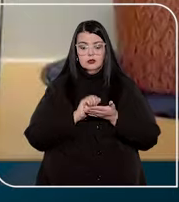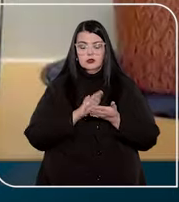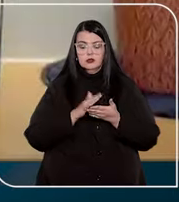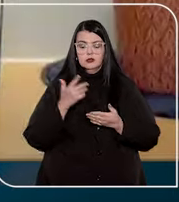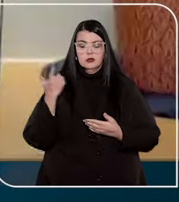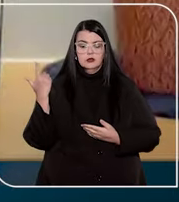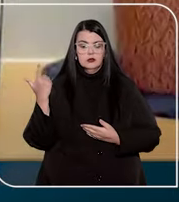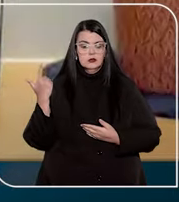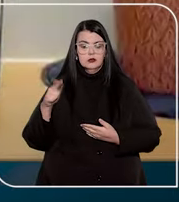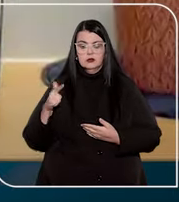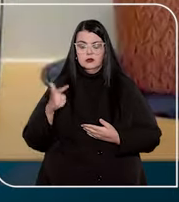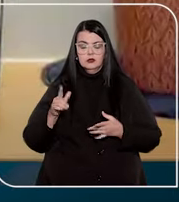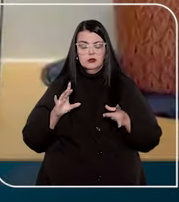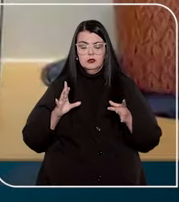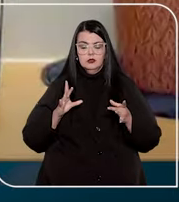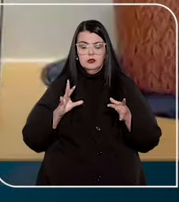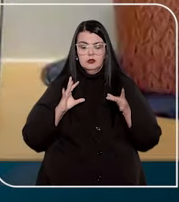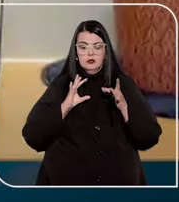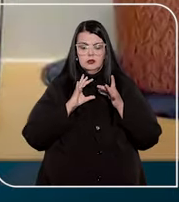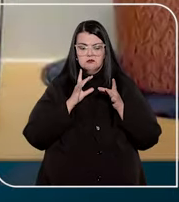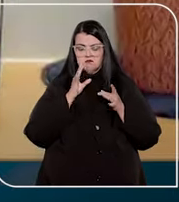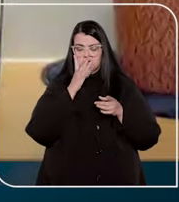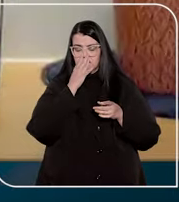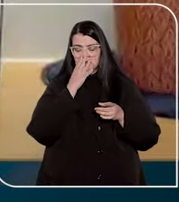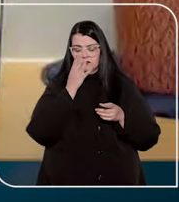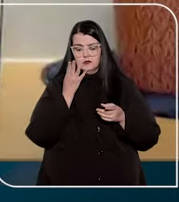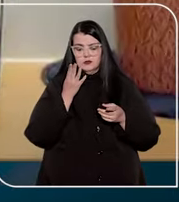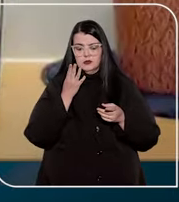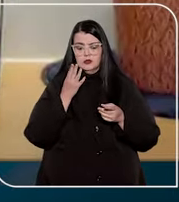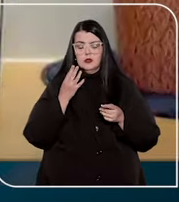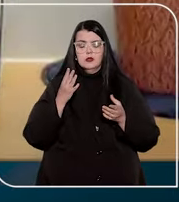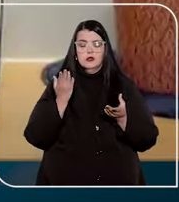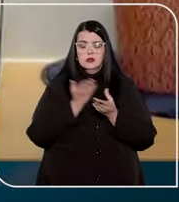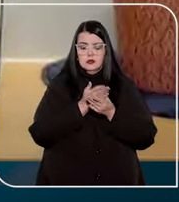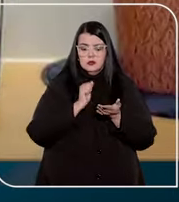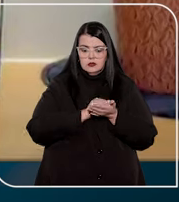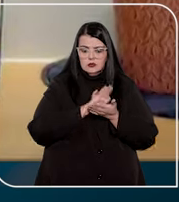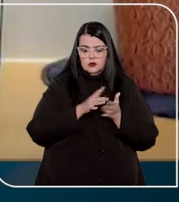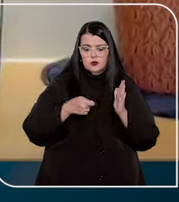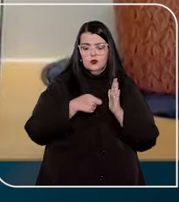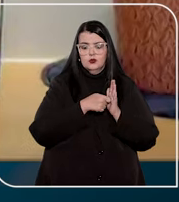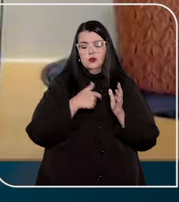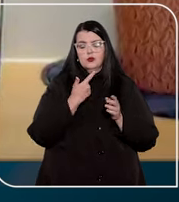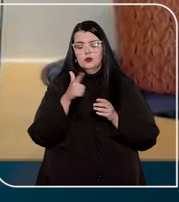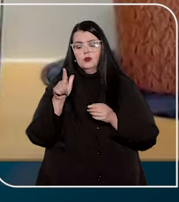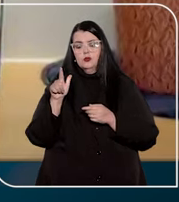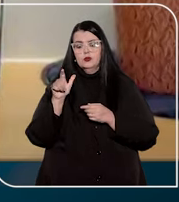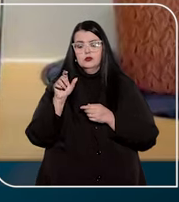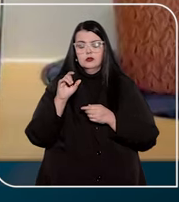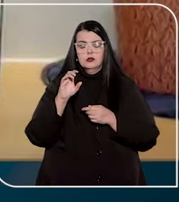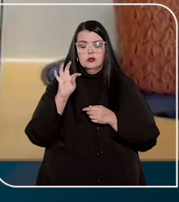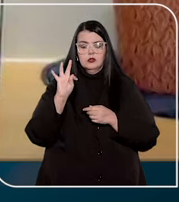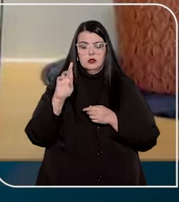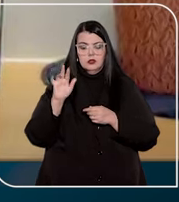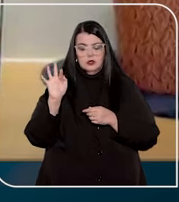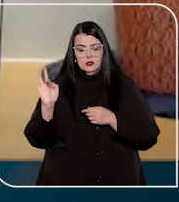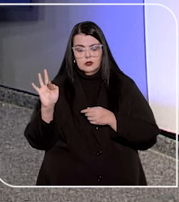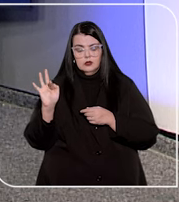tem condão de atacar o recurso interposto contra o Tribunal de Justiça ou o TRF.